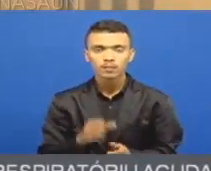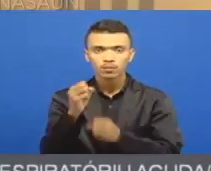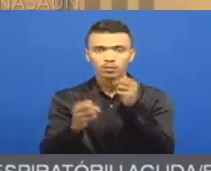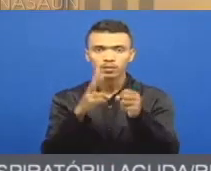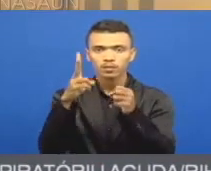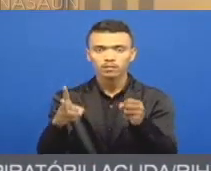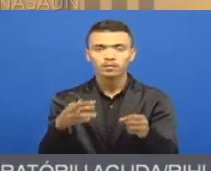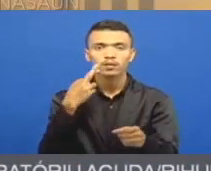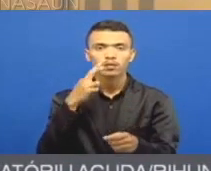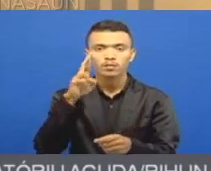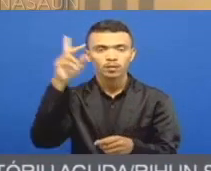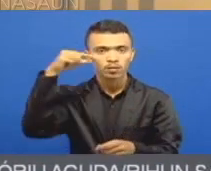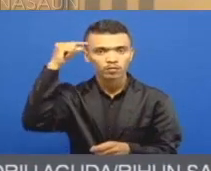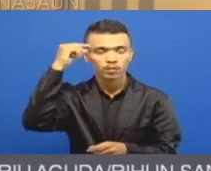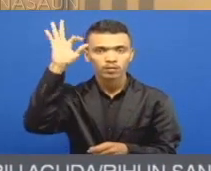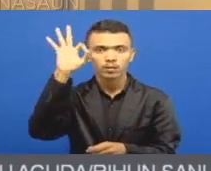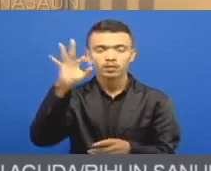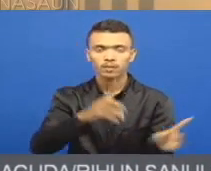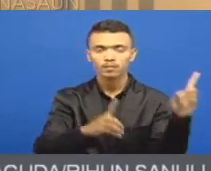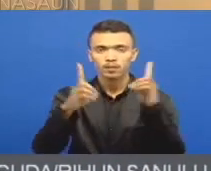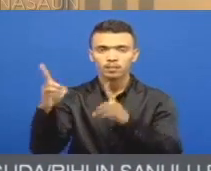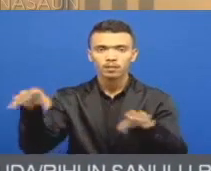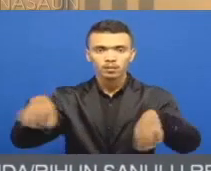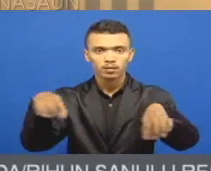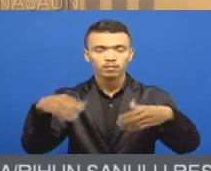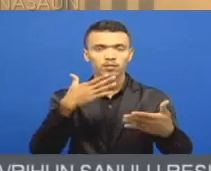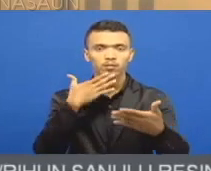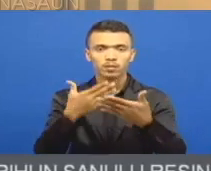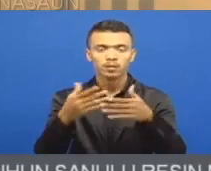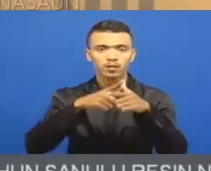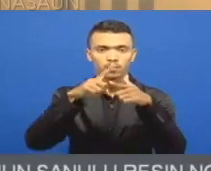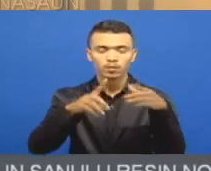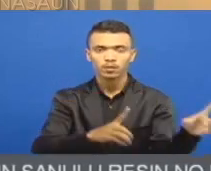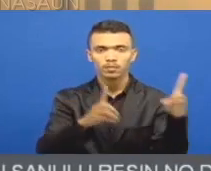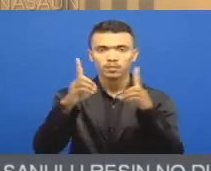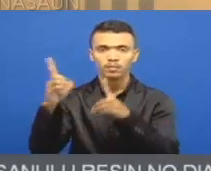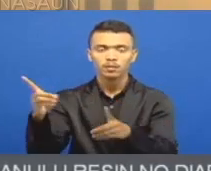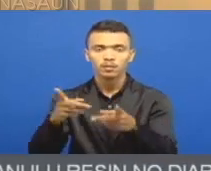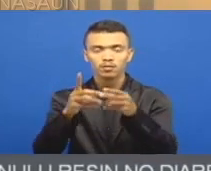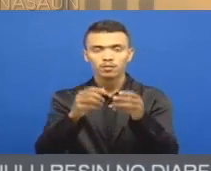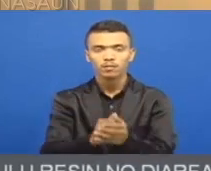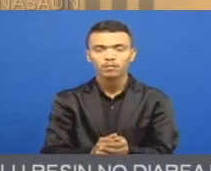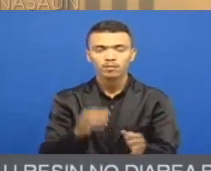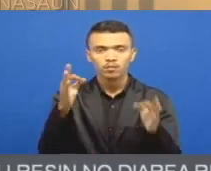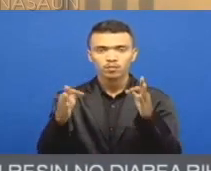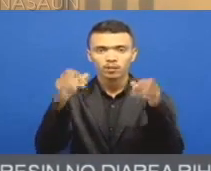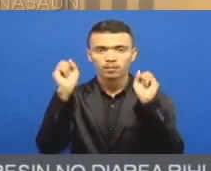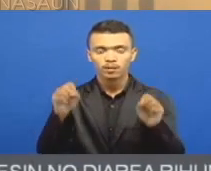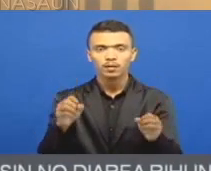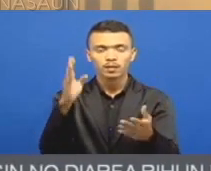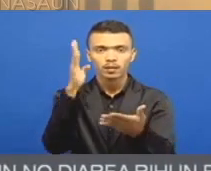Sociedade Civil recomenda para o governo da CIA criar sistema de media, molo que implementa descentralização, no debele